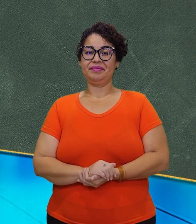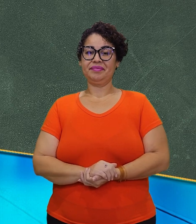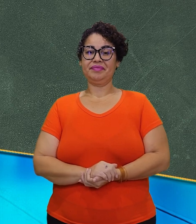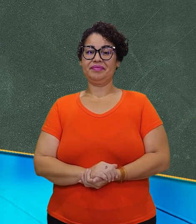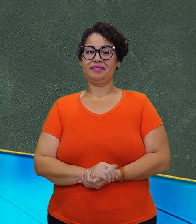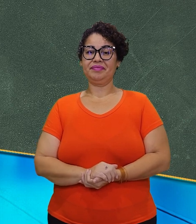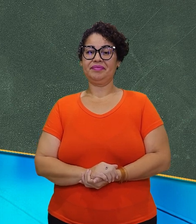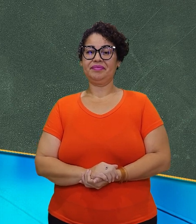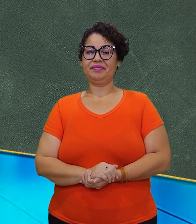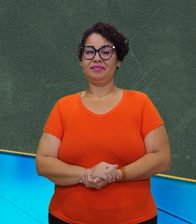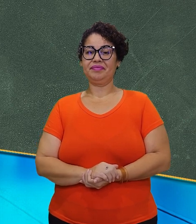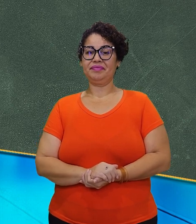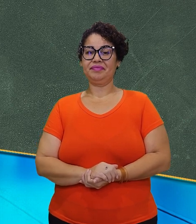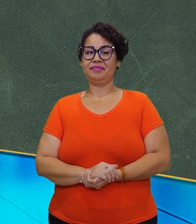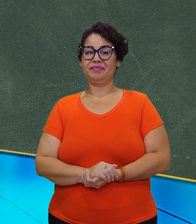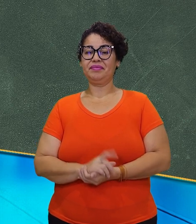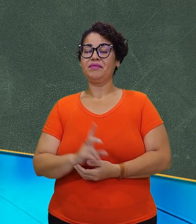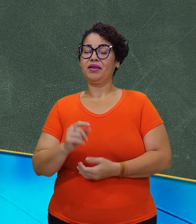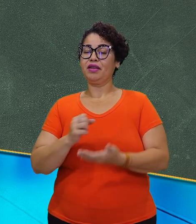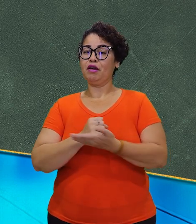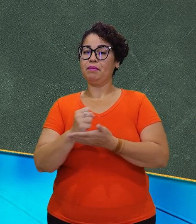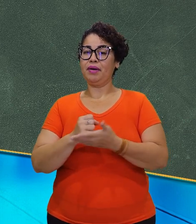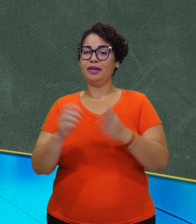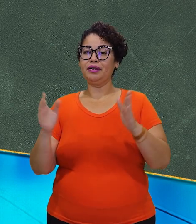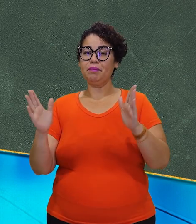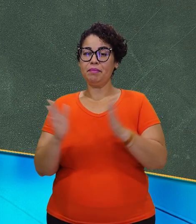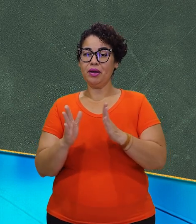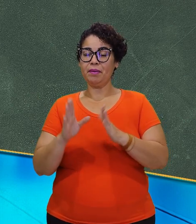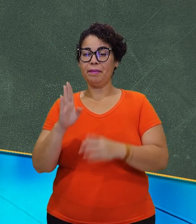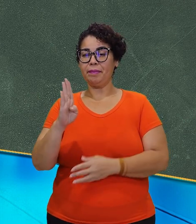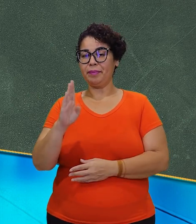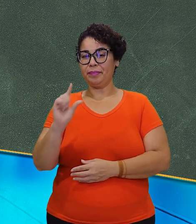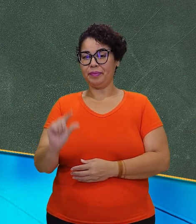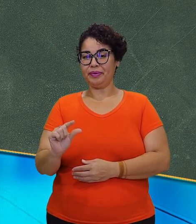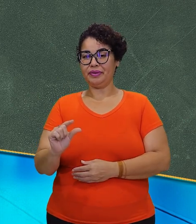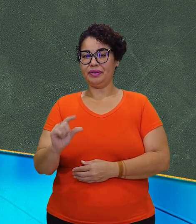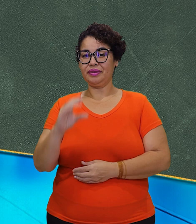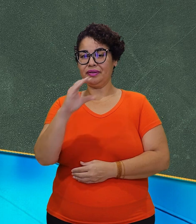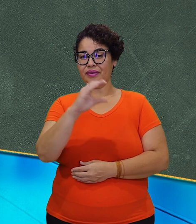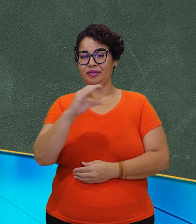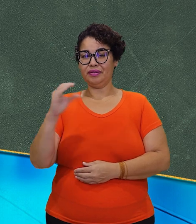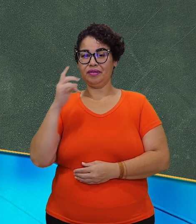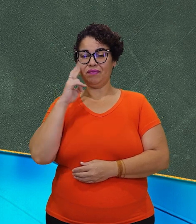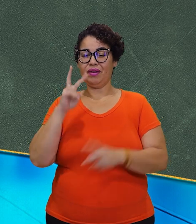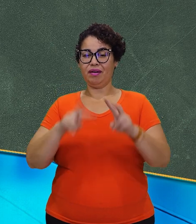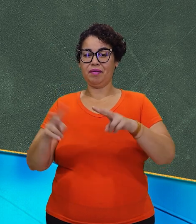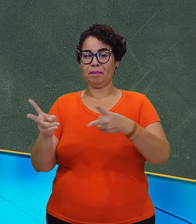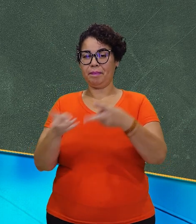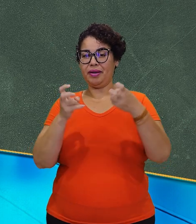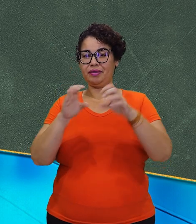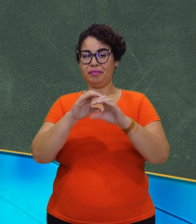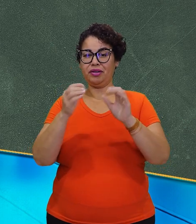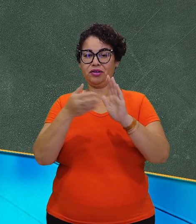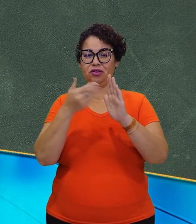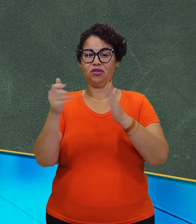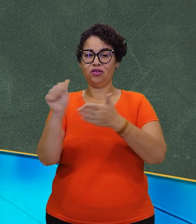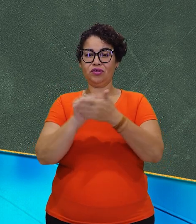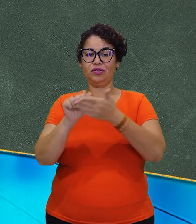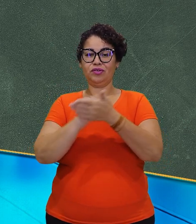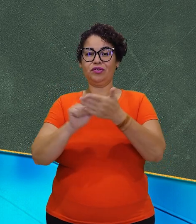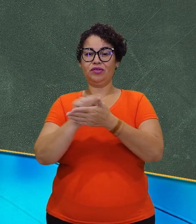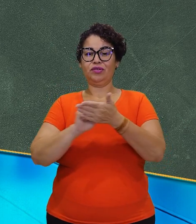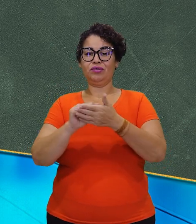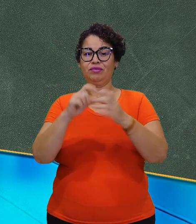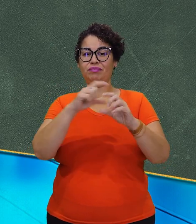E bem aqui nós teremos a base menor. Aqui vai ser o Bzinho. Eu vou tirar essa parte de cima para você visualizar que ela foi retirada